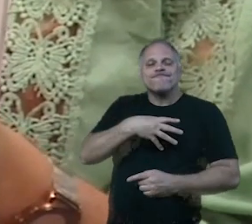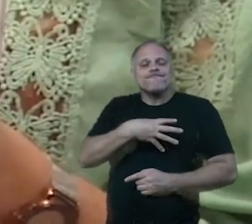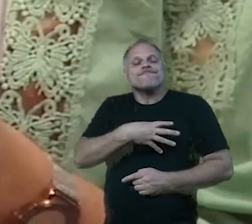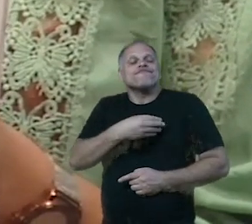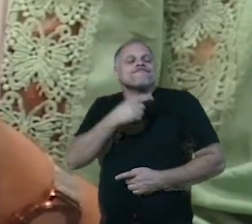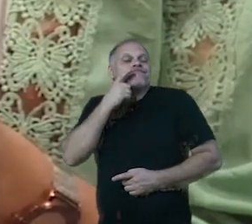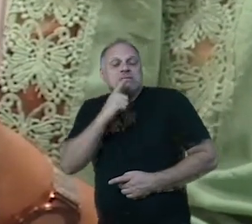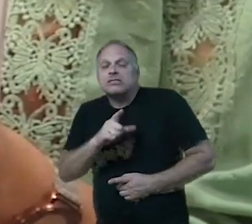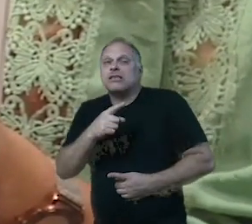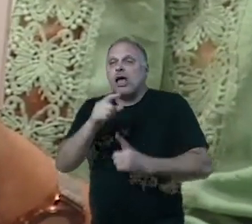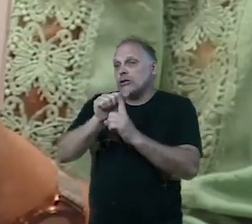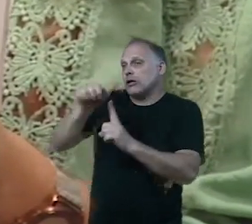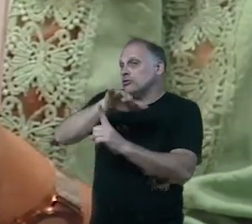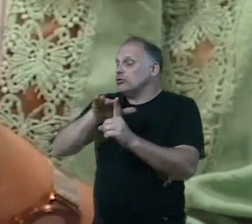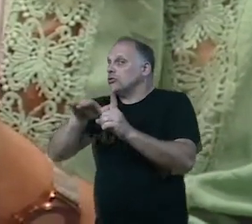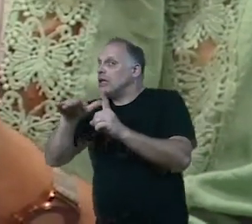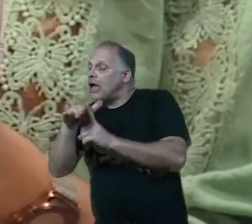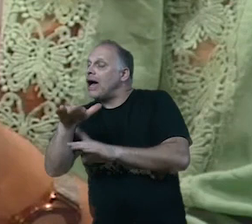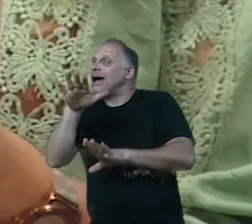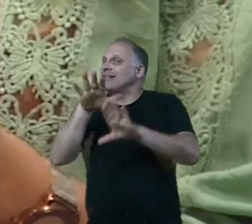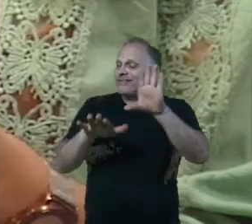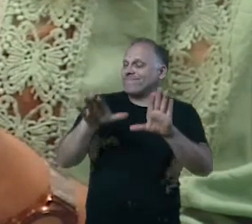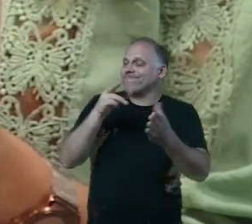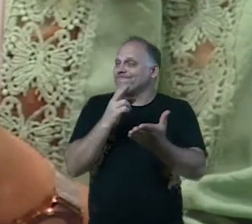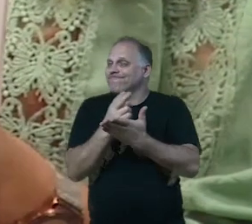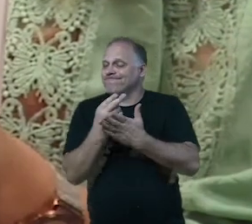tanto da sociedade, que sempre,